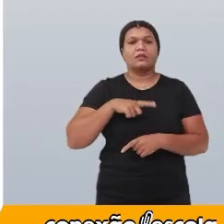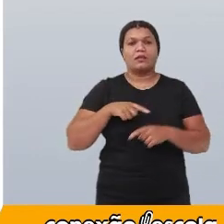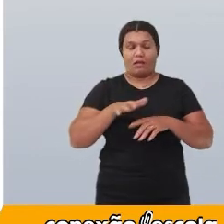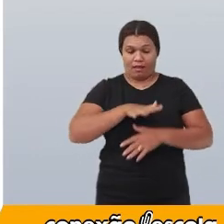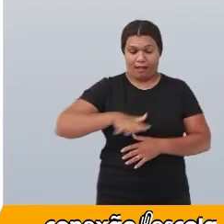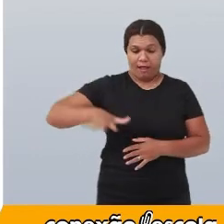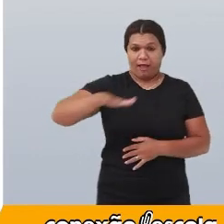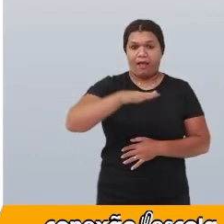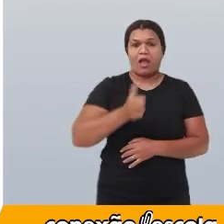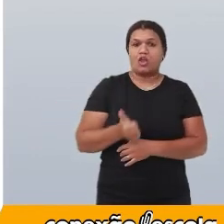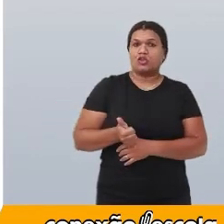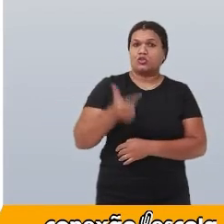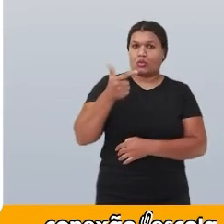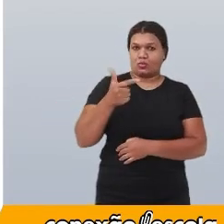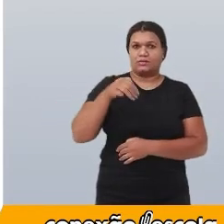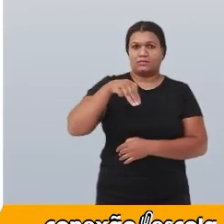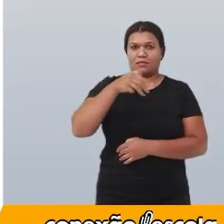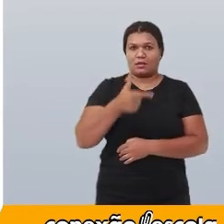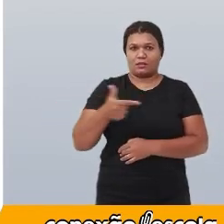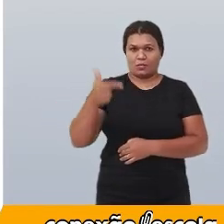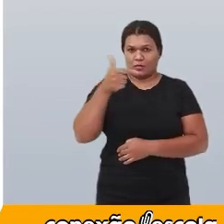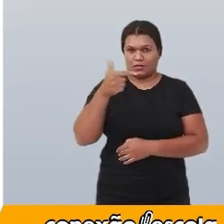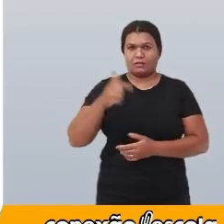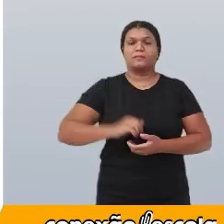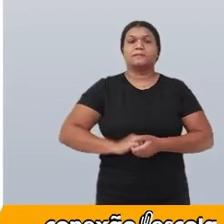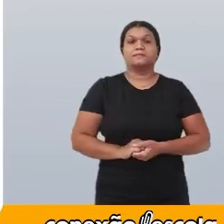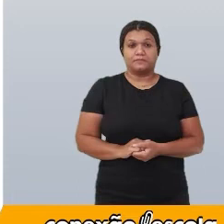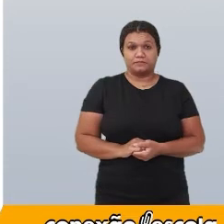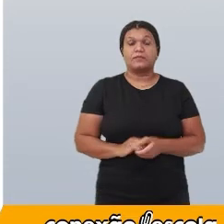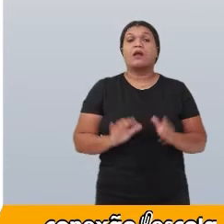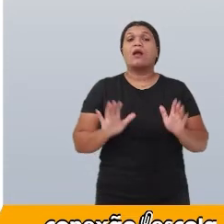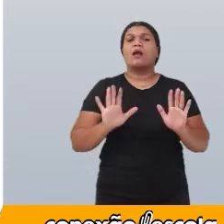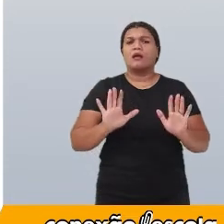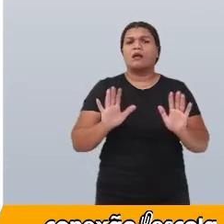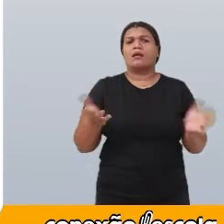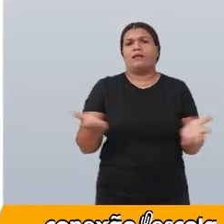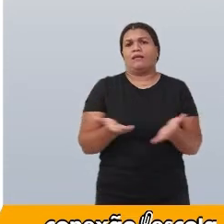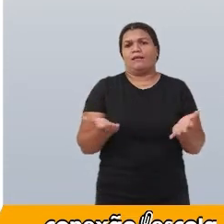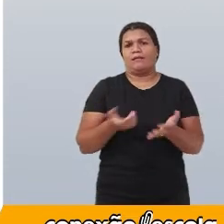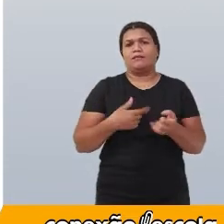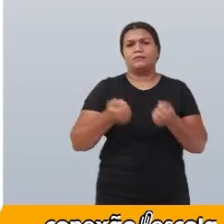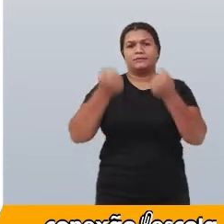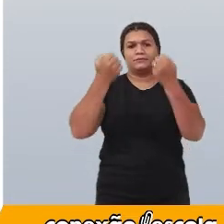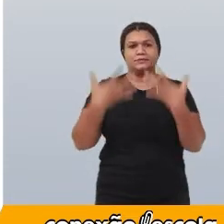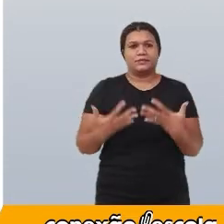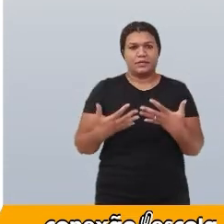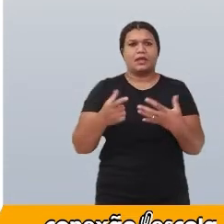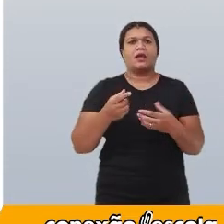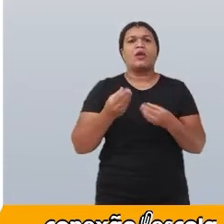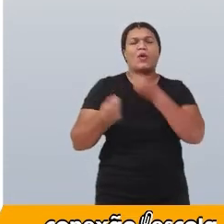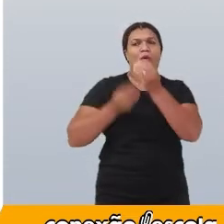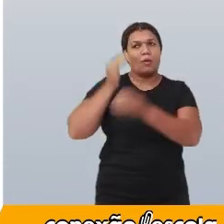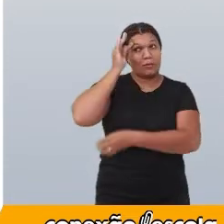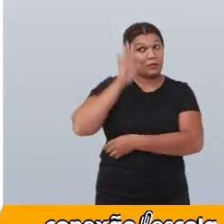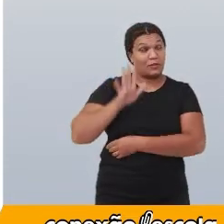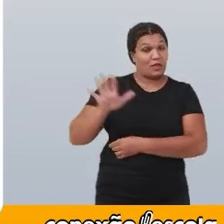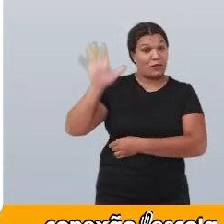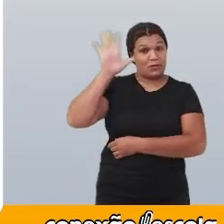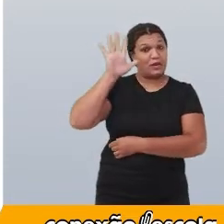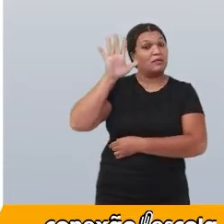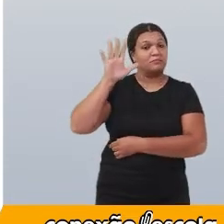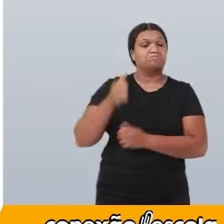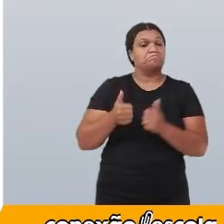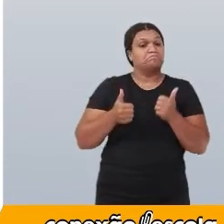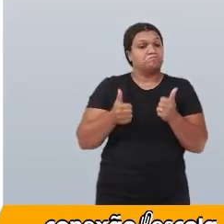uma área de 12 metros. Mas agora, explicar com a teoria é uma